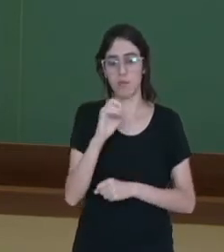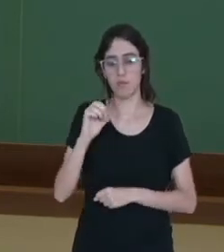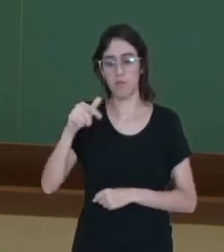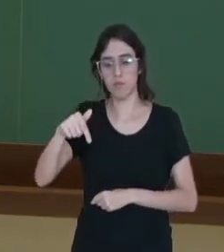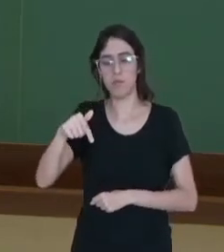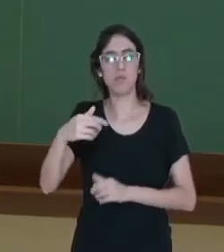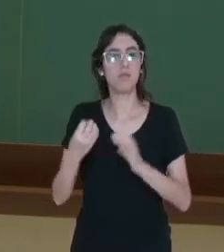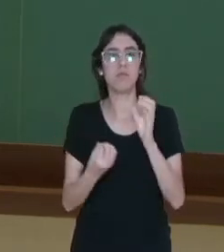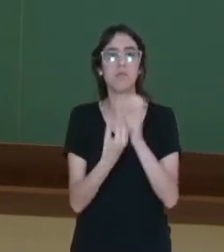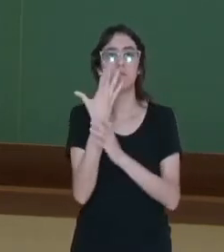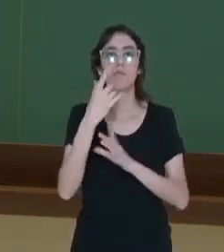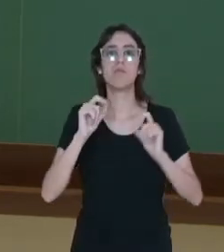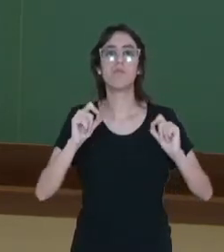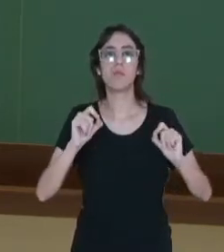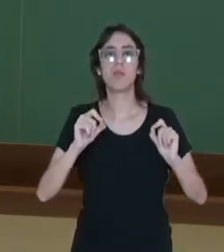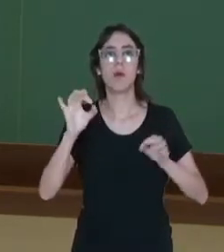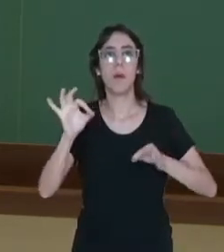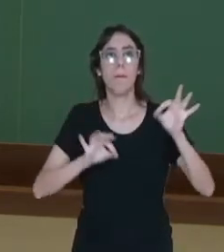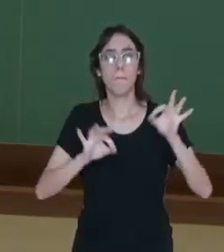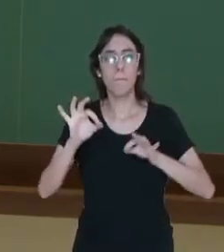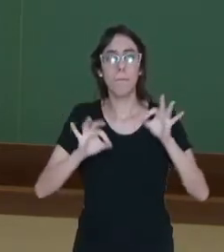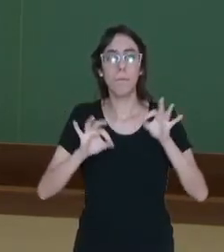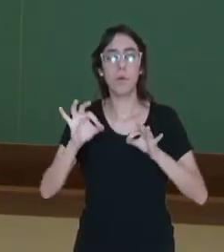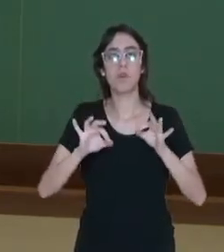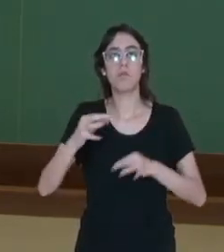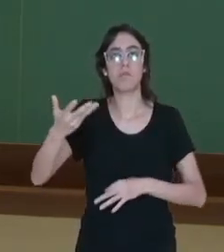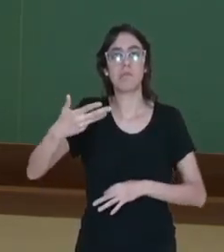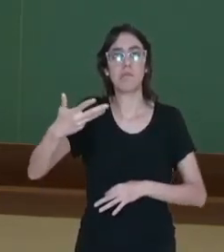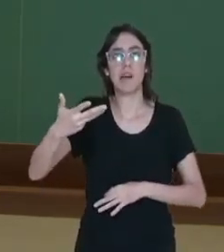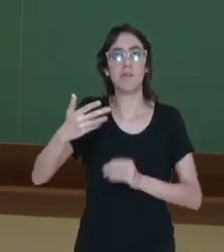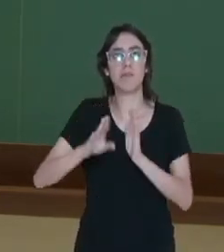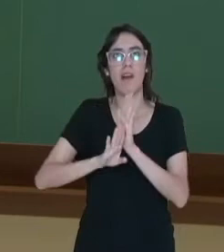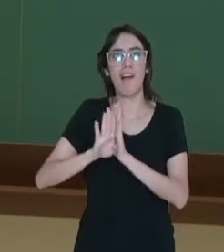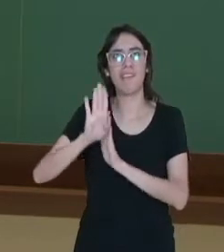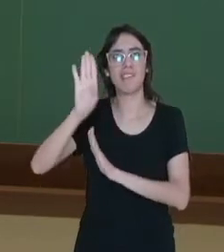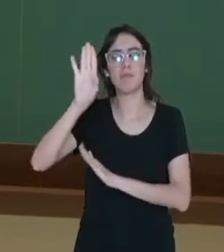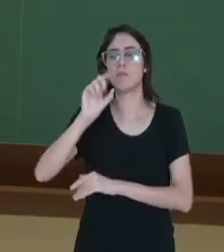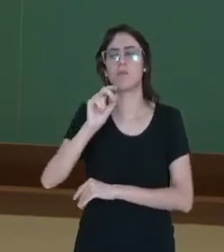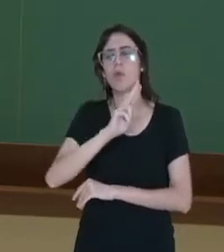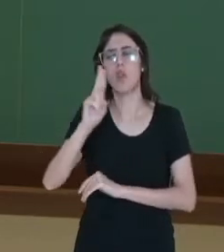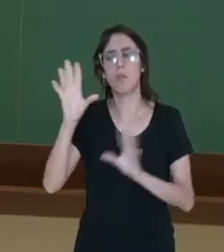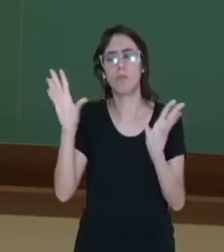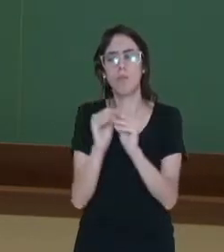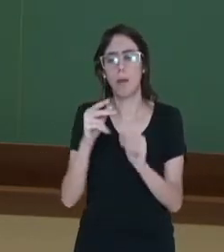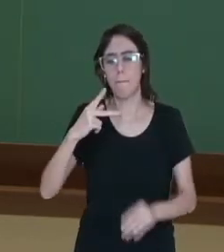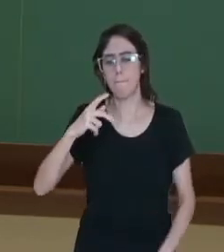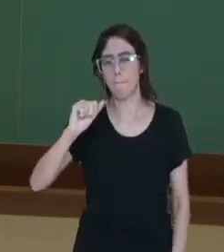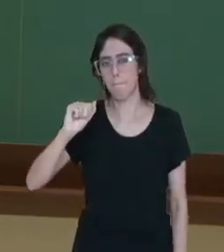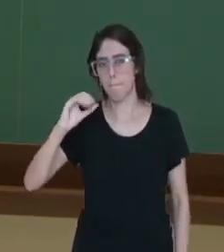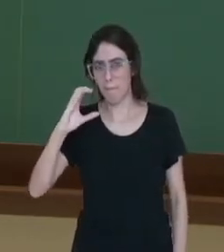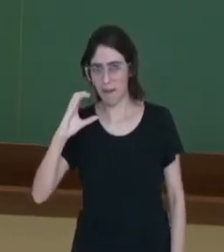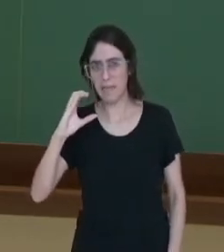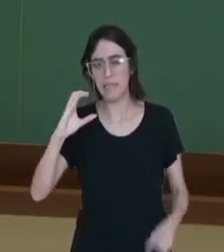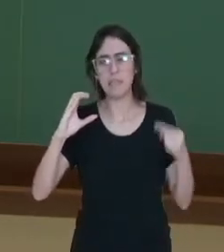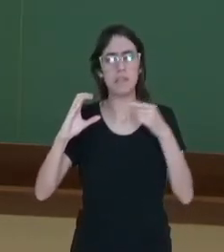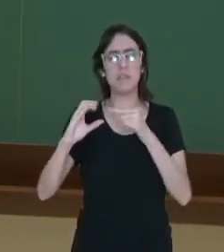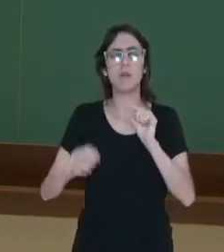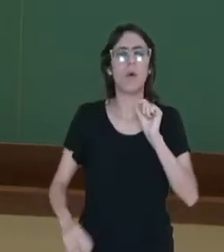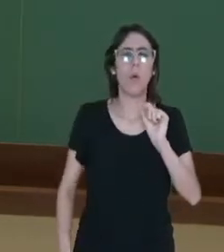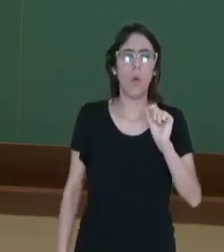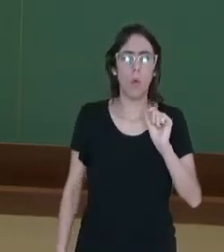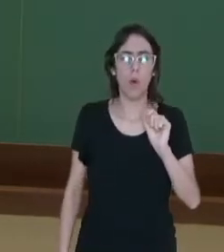Programa de Aceleração do Crescimento, conhecido como PAC. Este programa previa